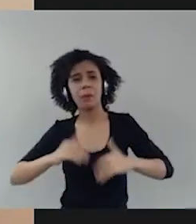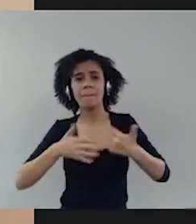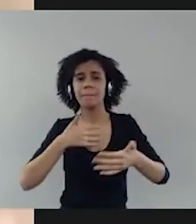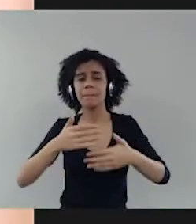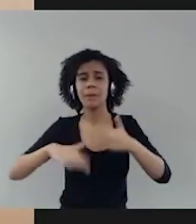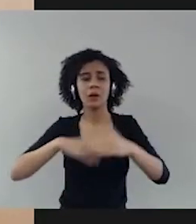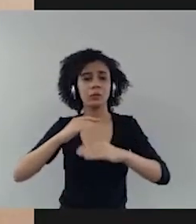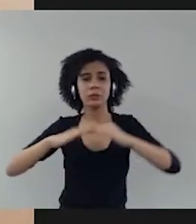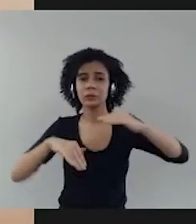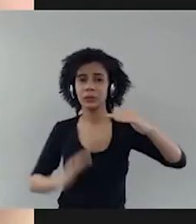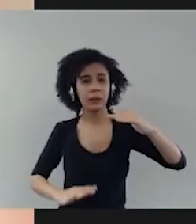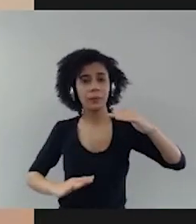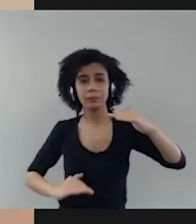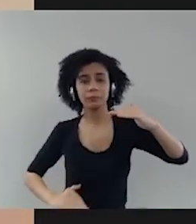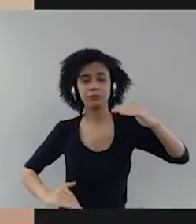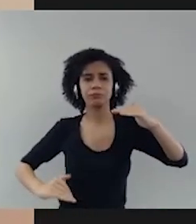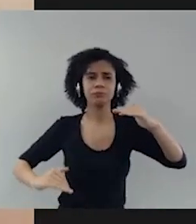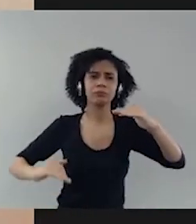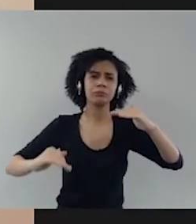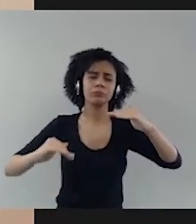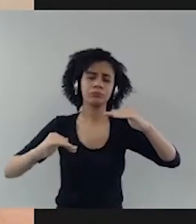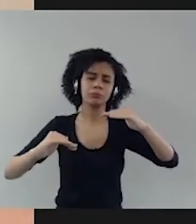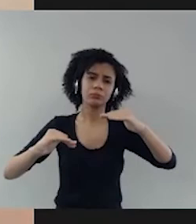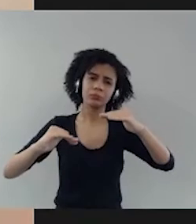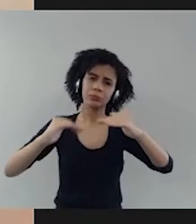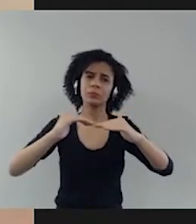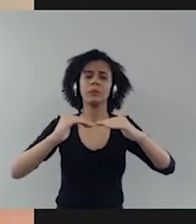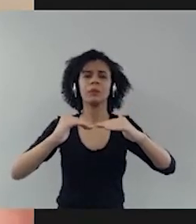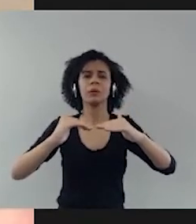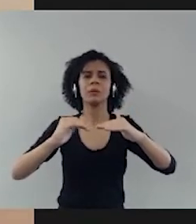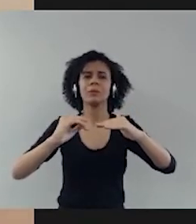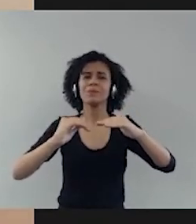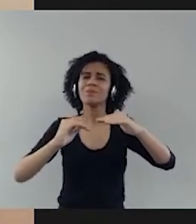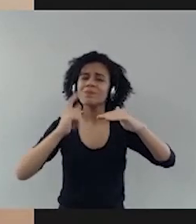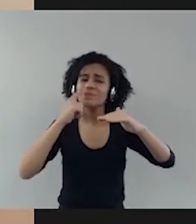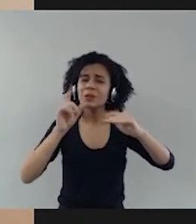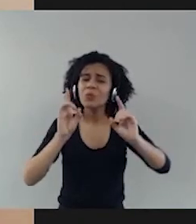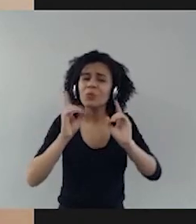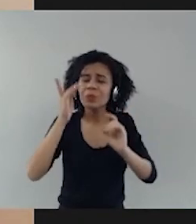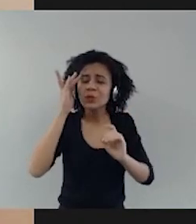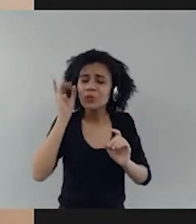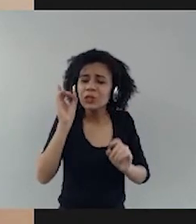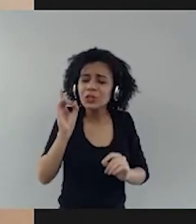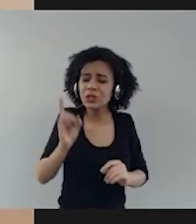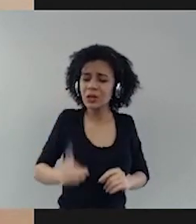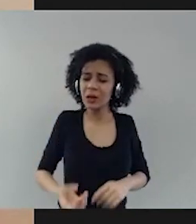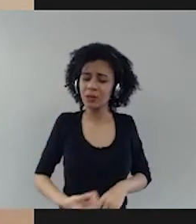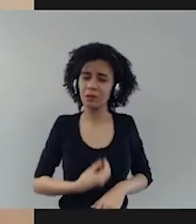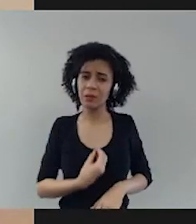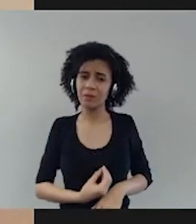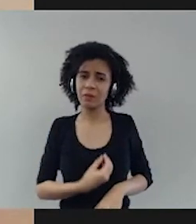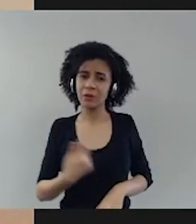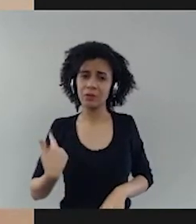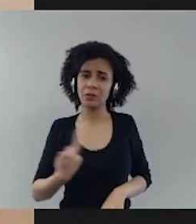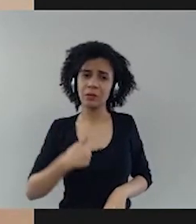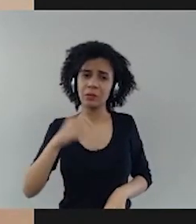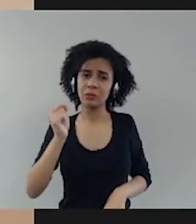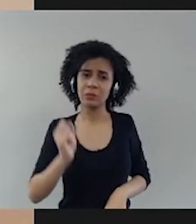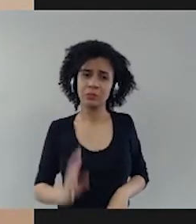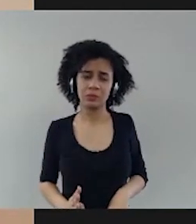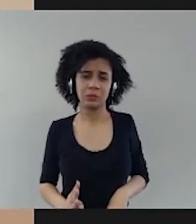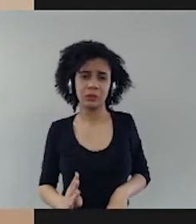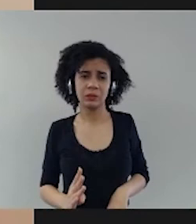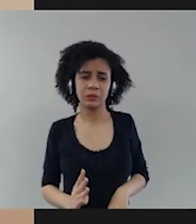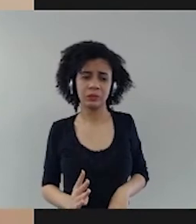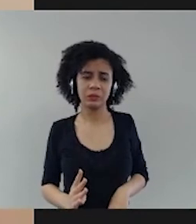contrário, trazer para um patamar mínimo de dignidade os nossos brasileiros e